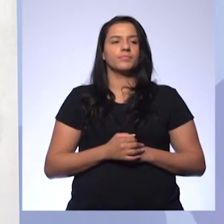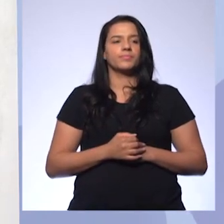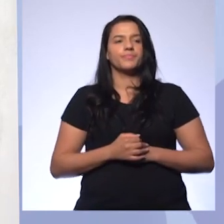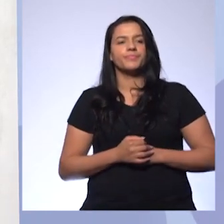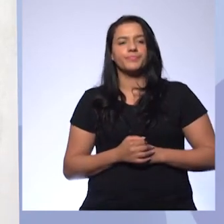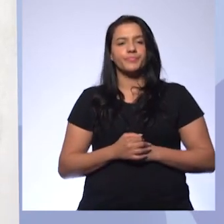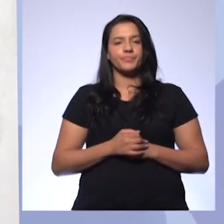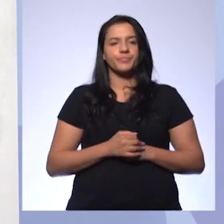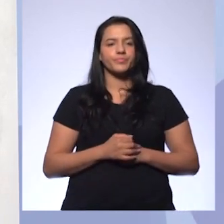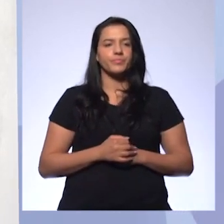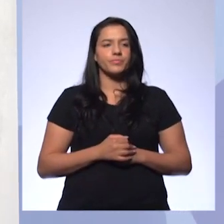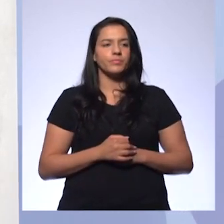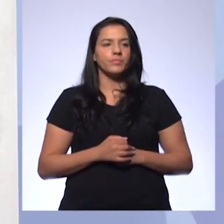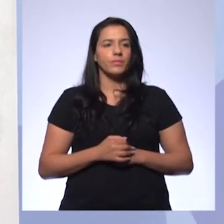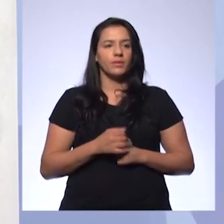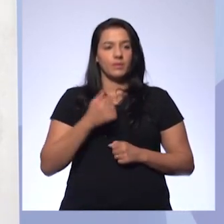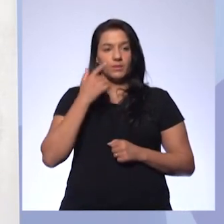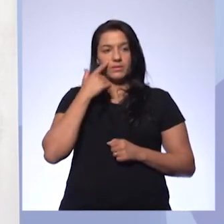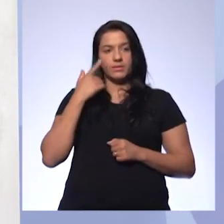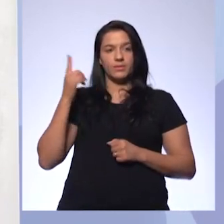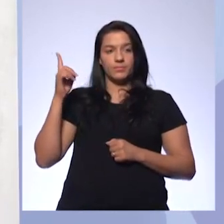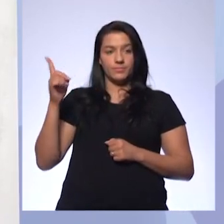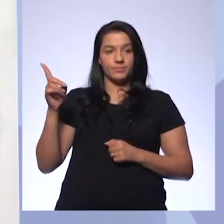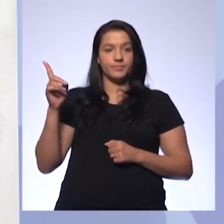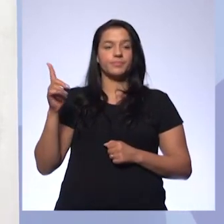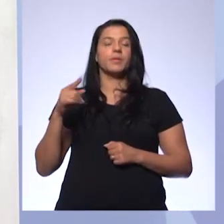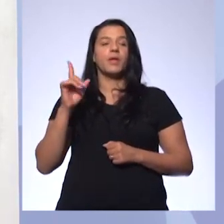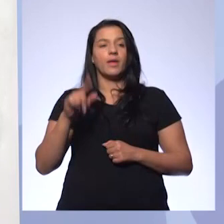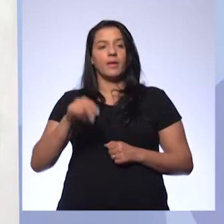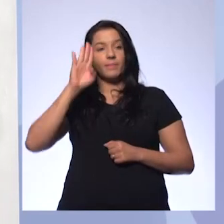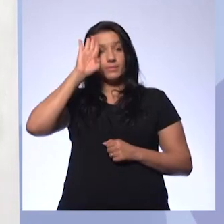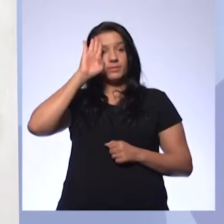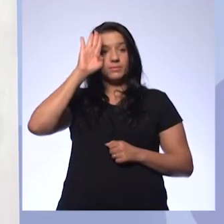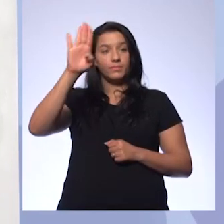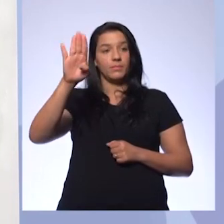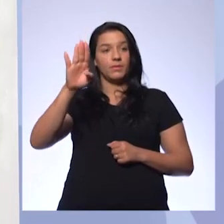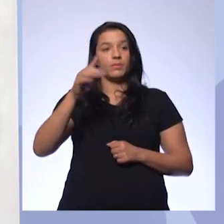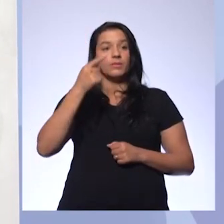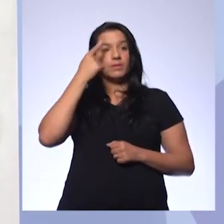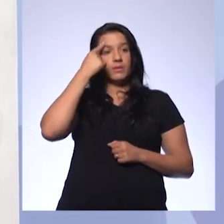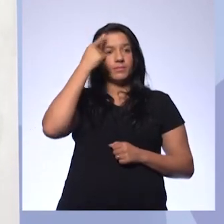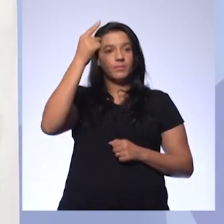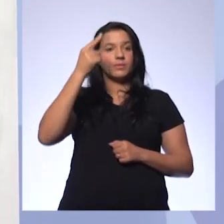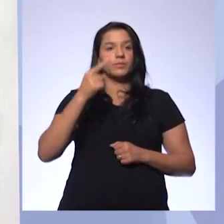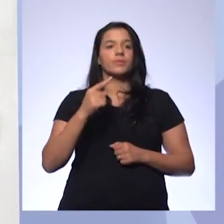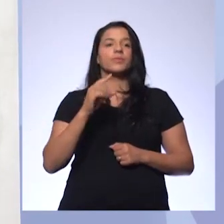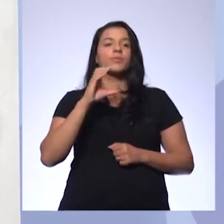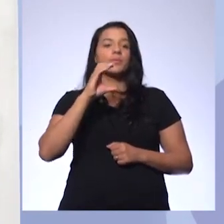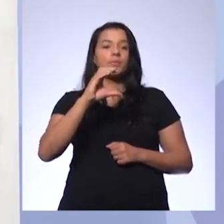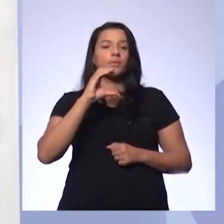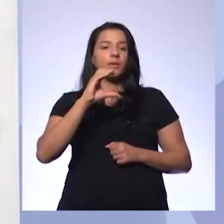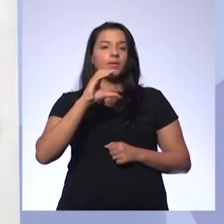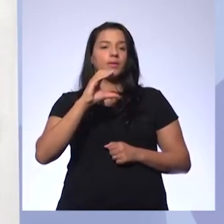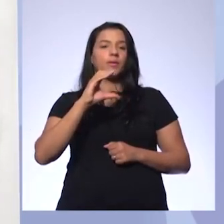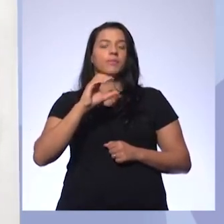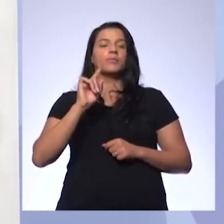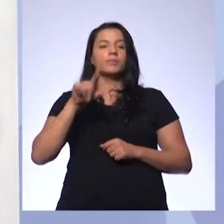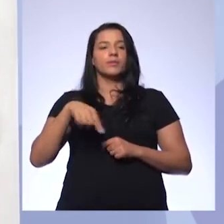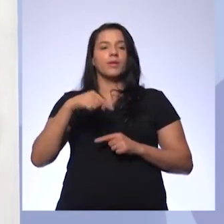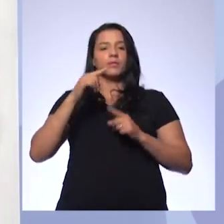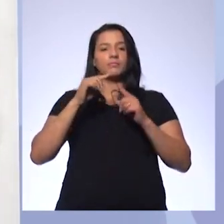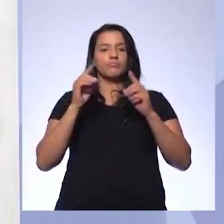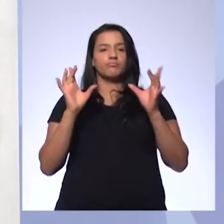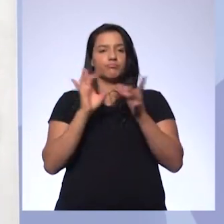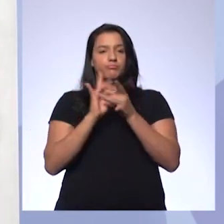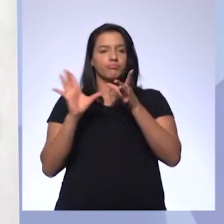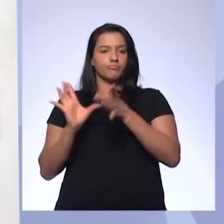Esta aqui é a cadeia principal. Lembrando que carbono faz 4 ligações, tá ok, pessoal? Eu não vou colocar os hidrogênios para completar